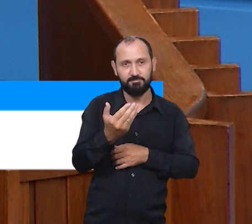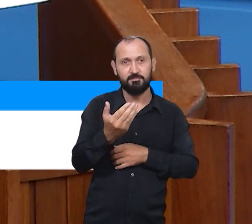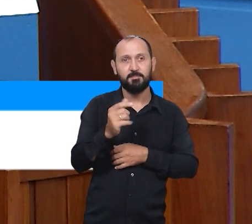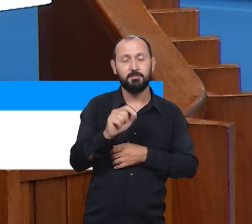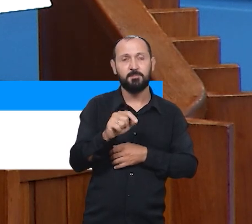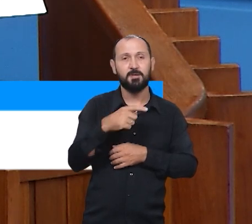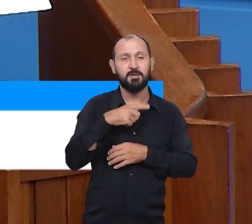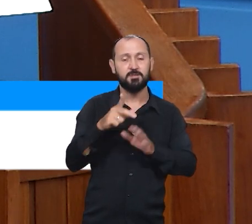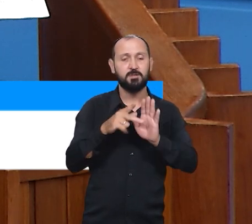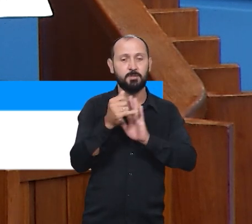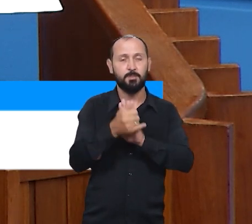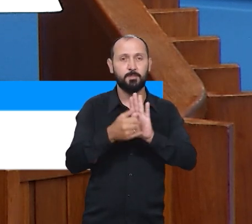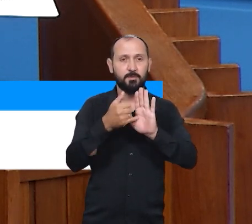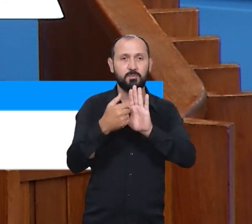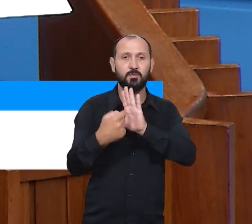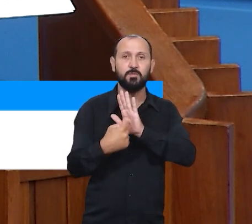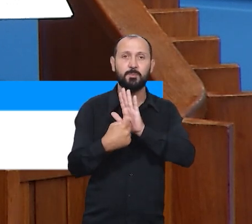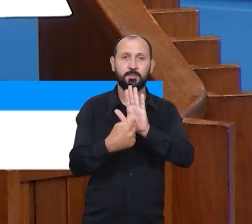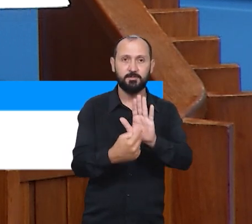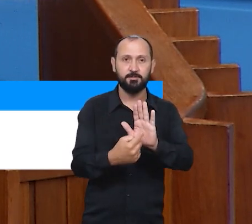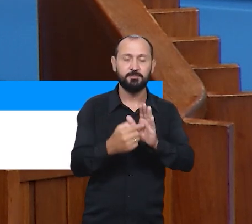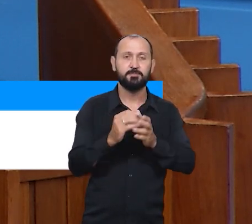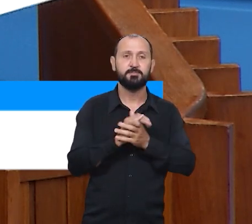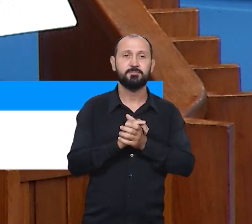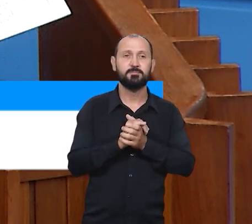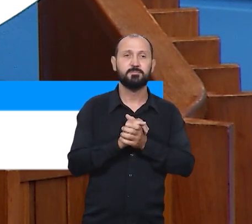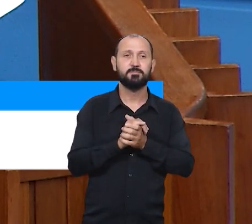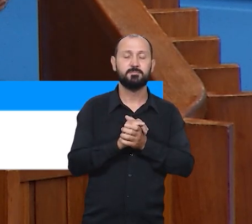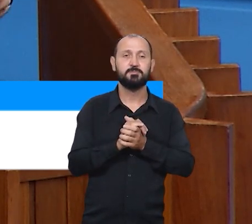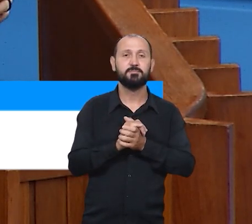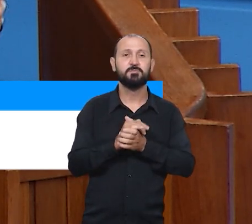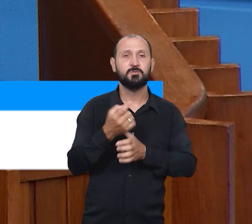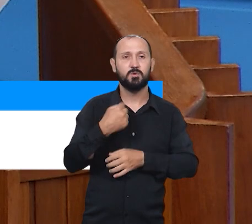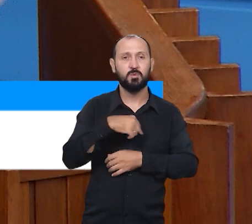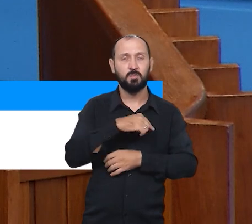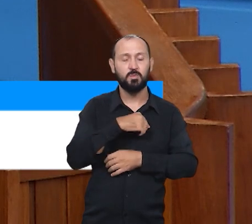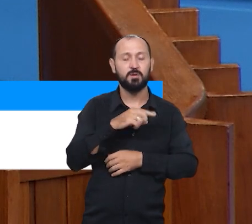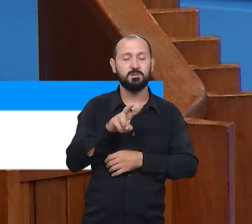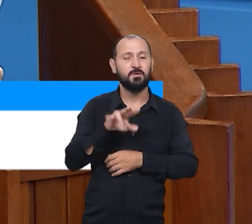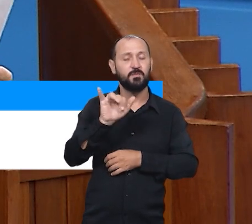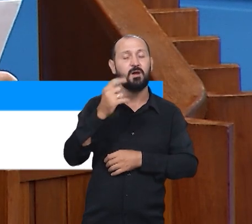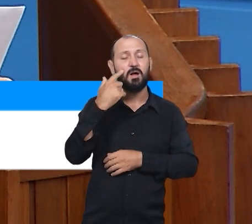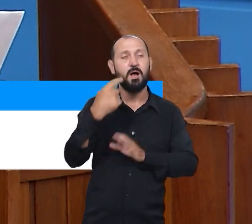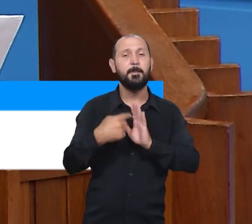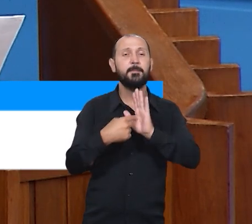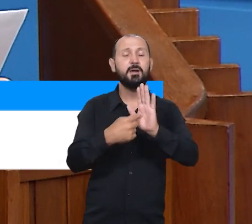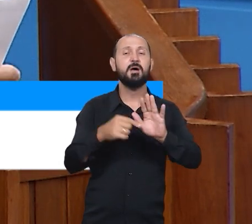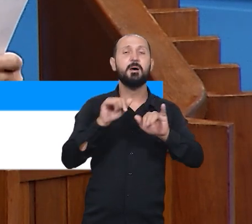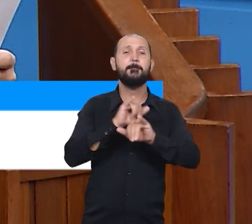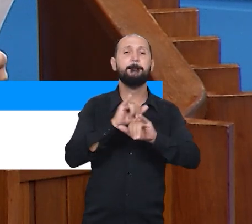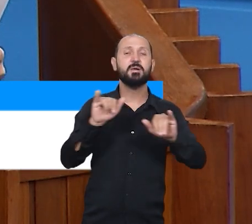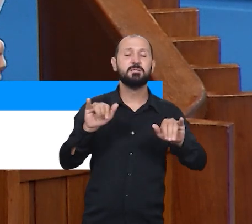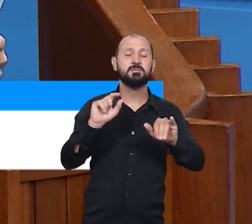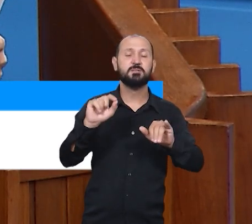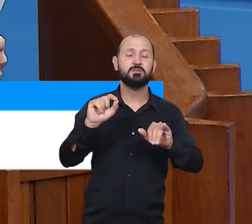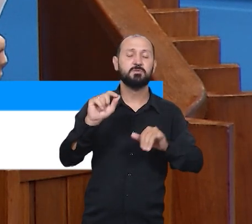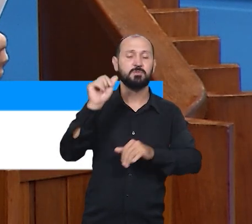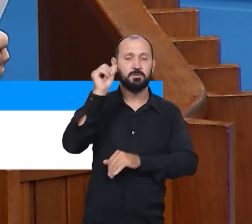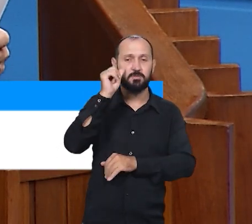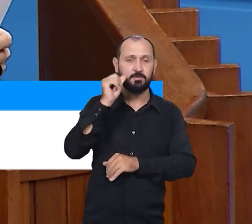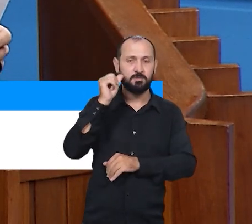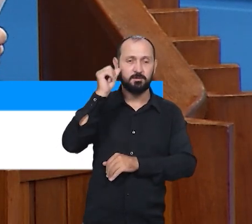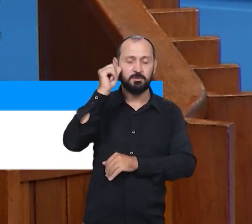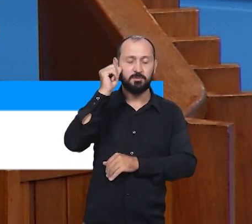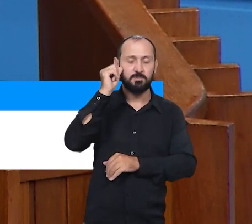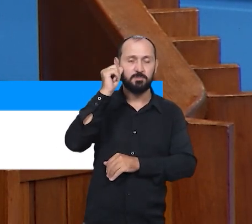pedindo para que esse projeto fosse apresentado, e nós vamos apresentar aqui a mensagem